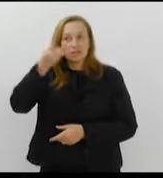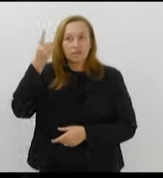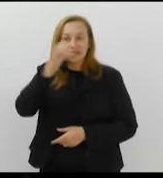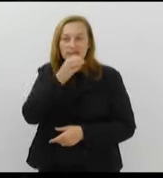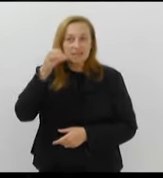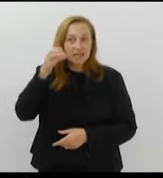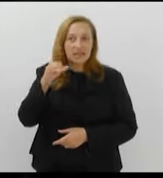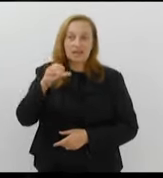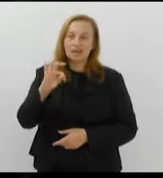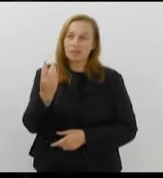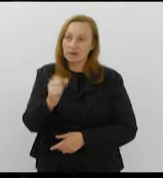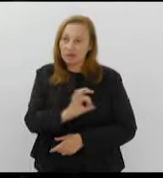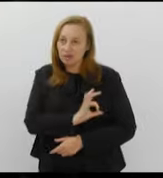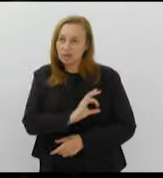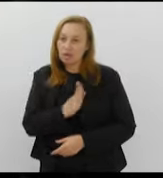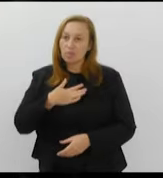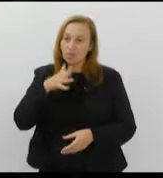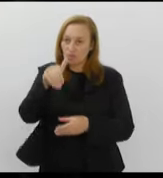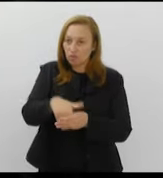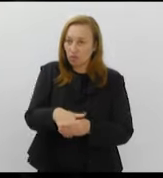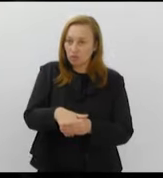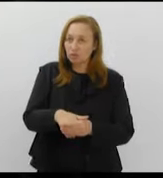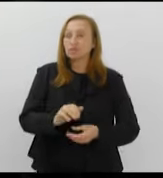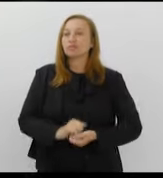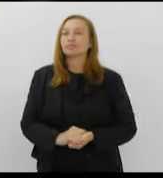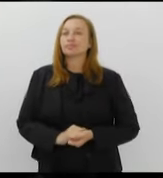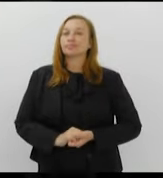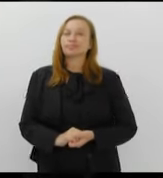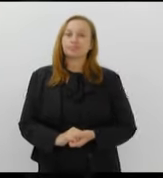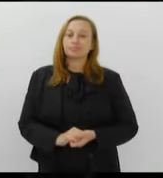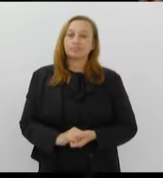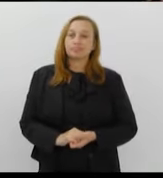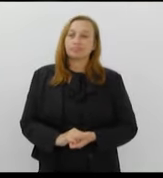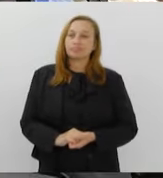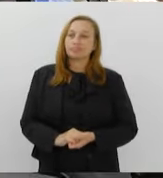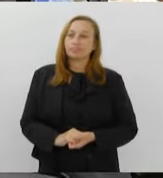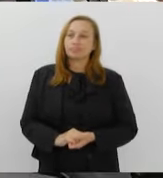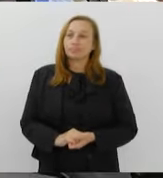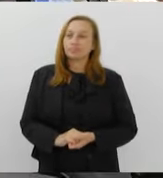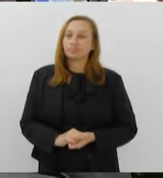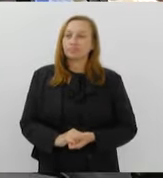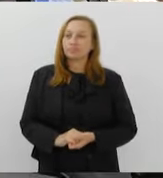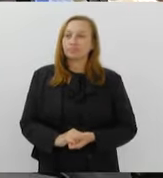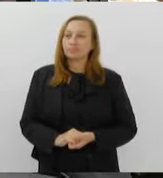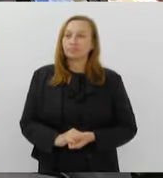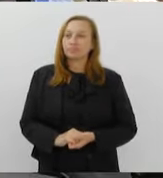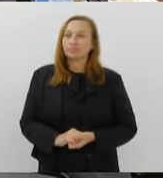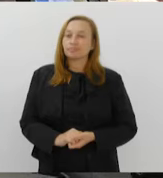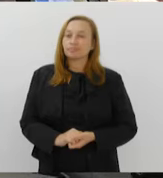Jordão, esse é o meu voto. Deputada Célia Jordão e Marta Rocha. Aí sim.